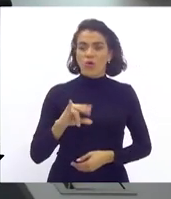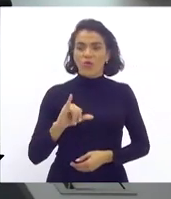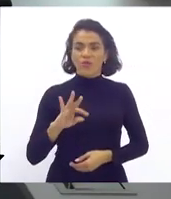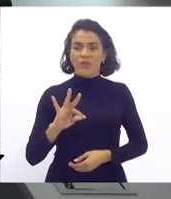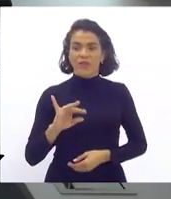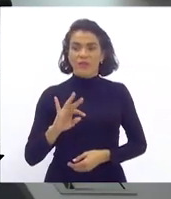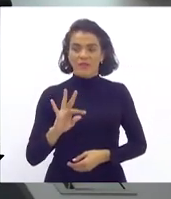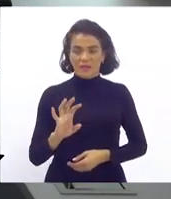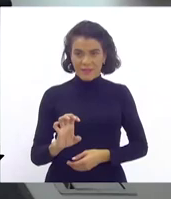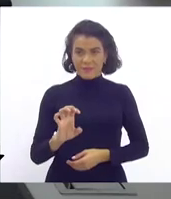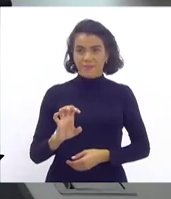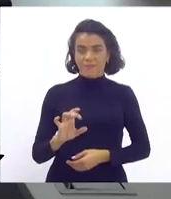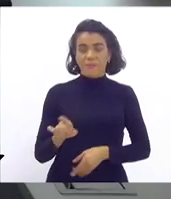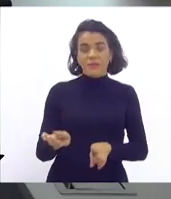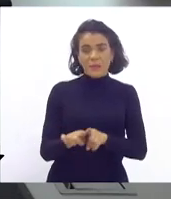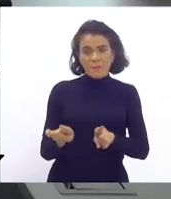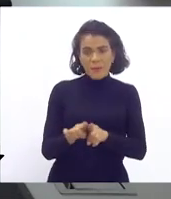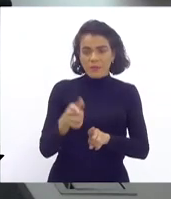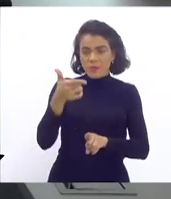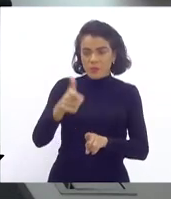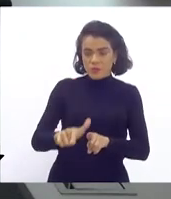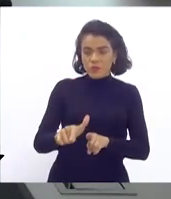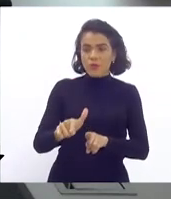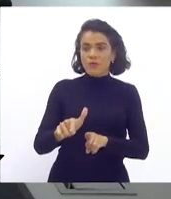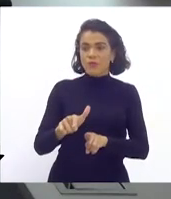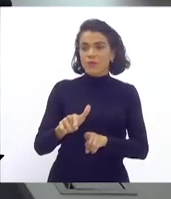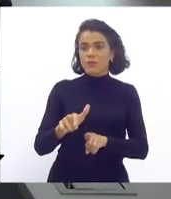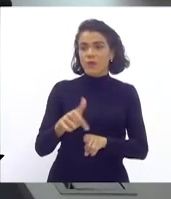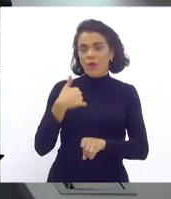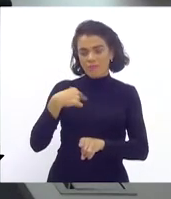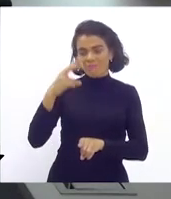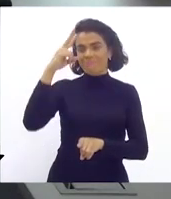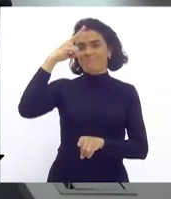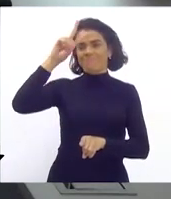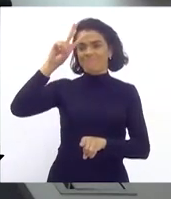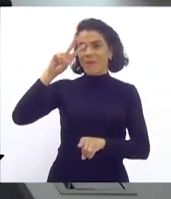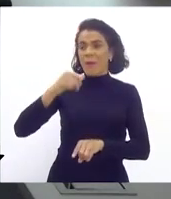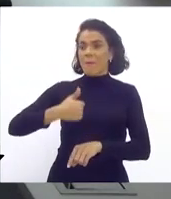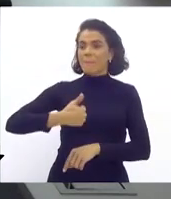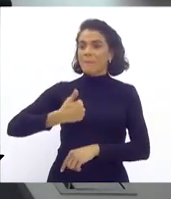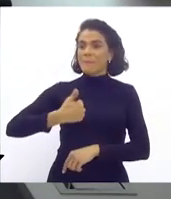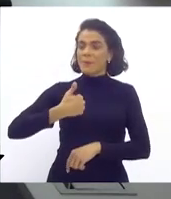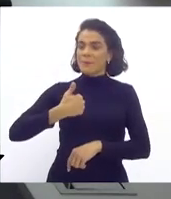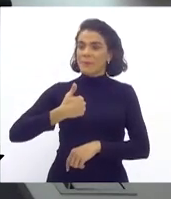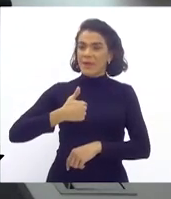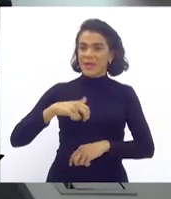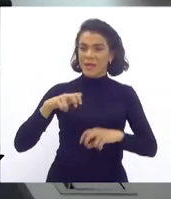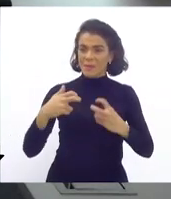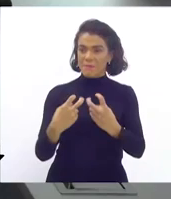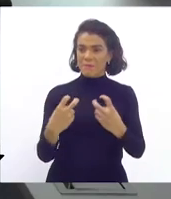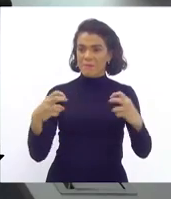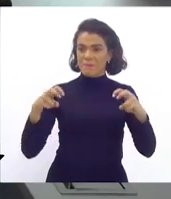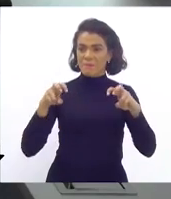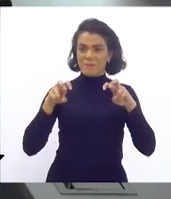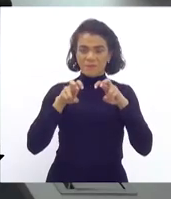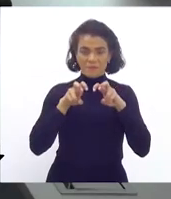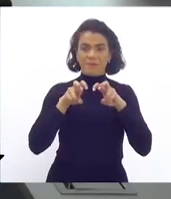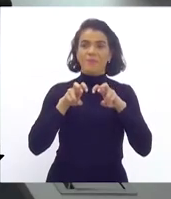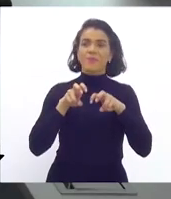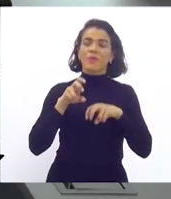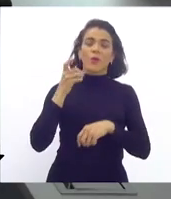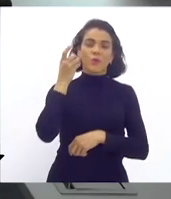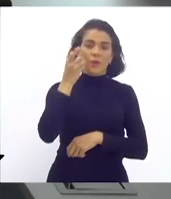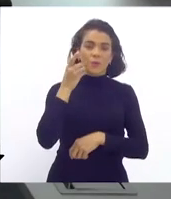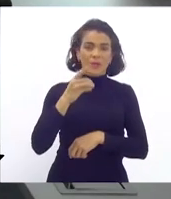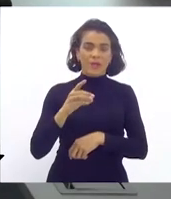eu faço aqui também uma deliberação porque eu me recordo que na primeira audiência até por uma fala do deputado Tandy